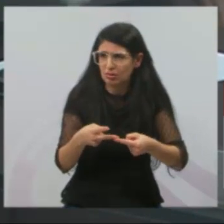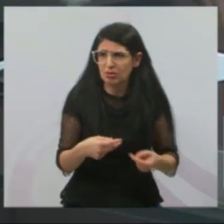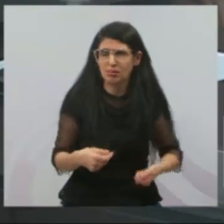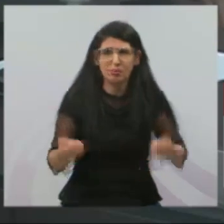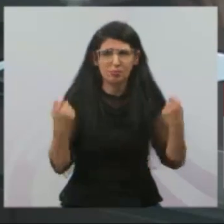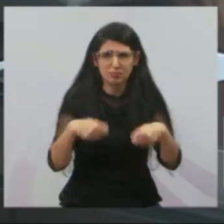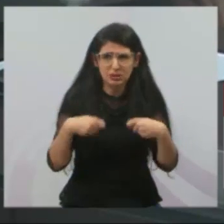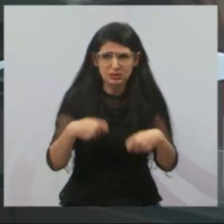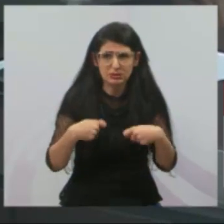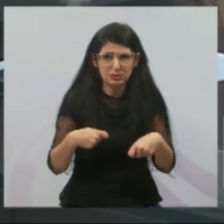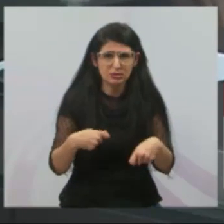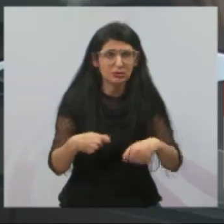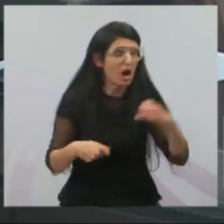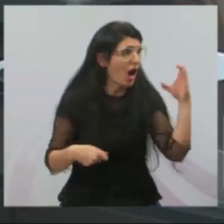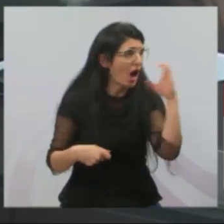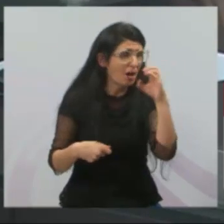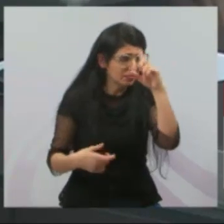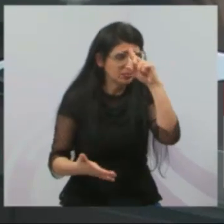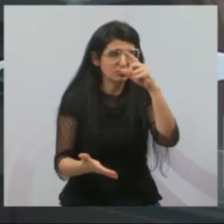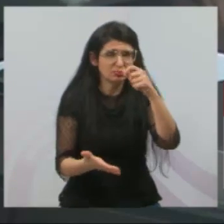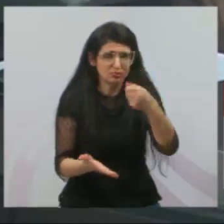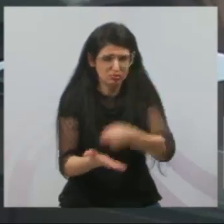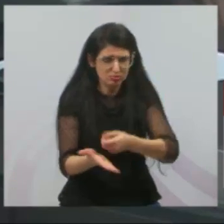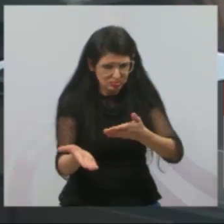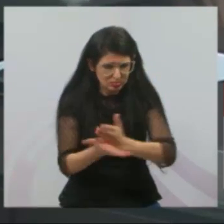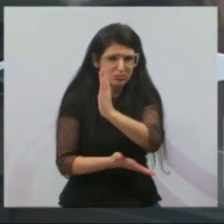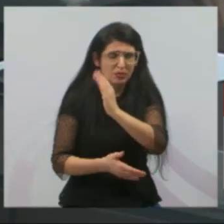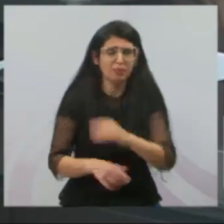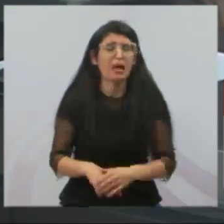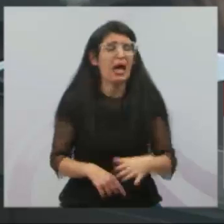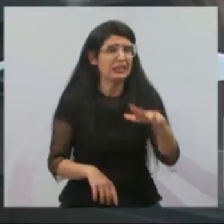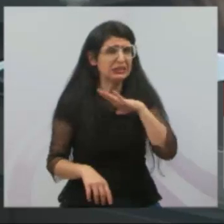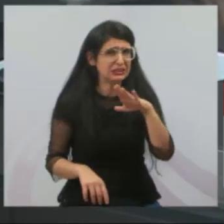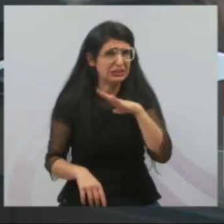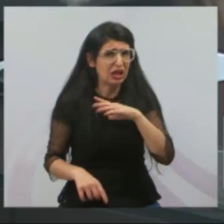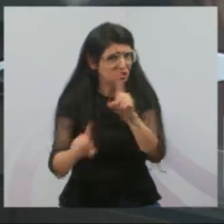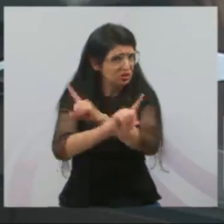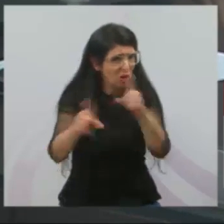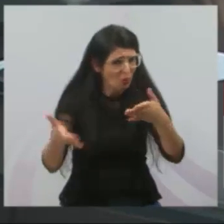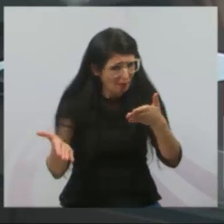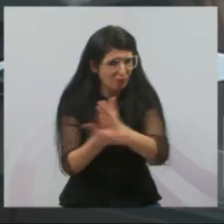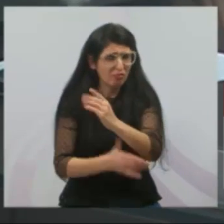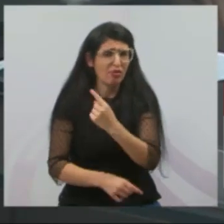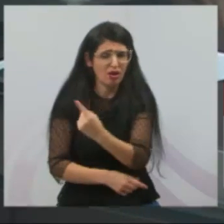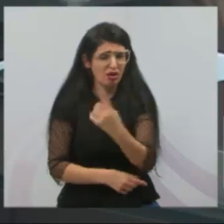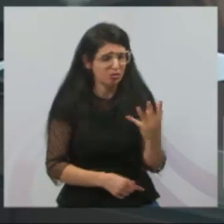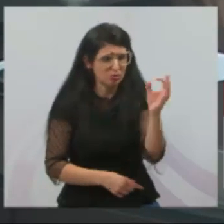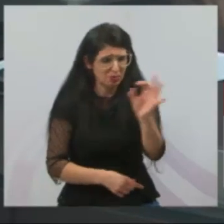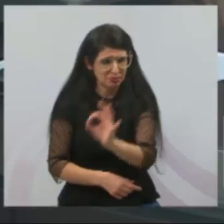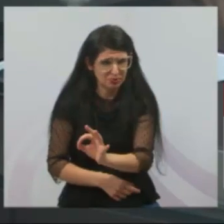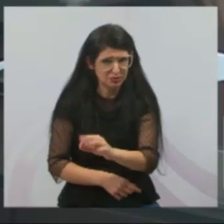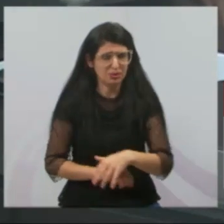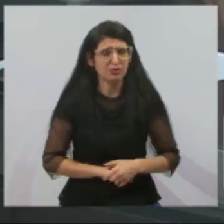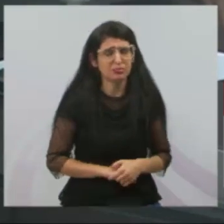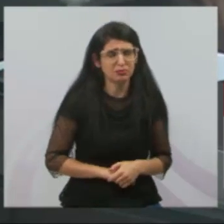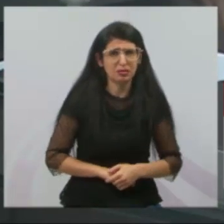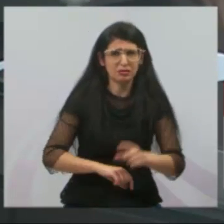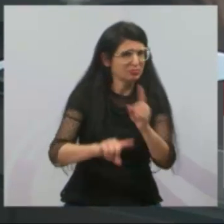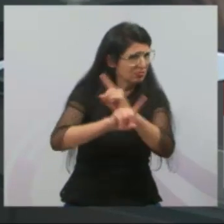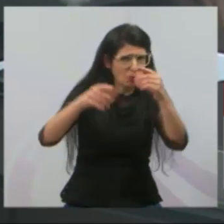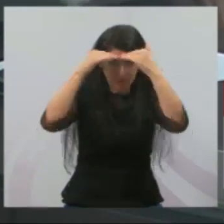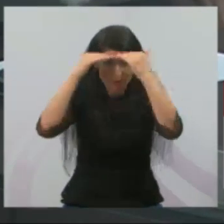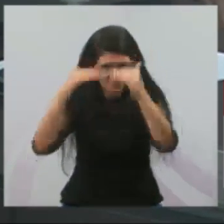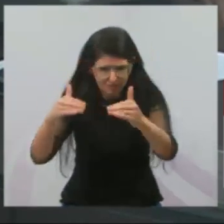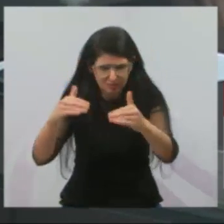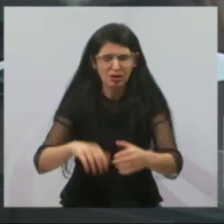mais rápido possível. O município que não fizer, bem como não cumprir as outras obrigações